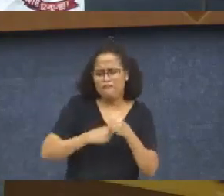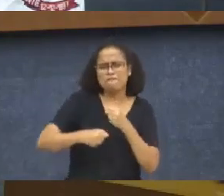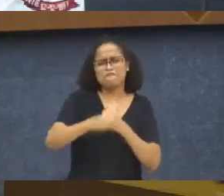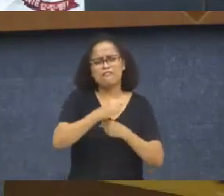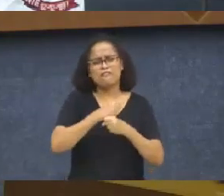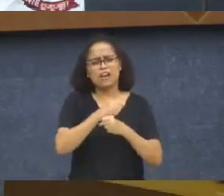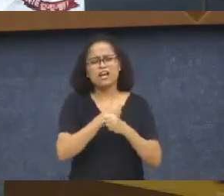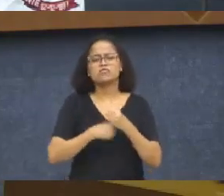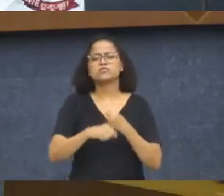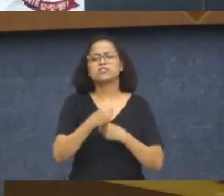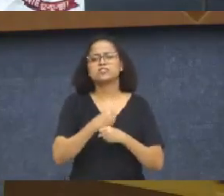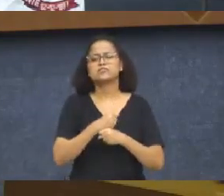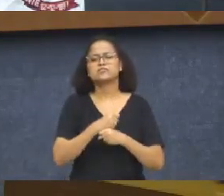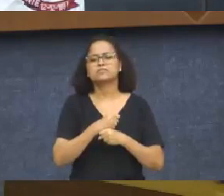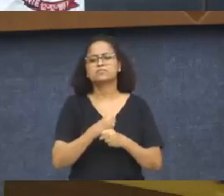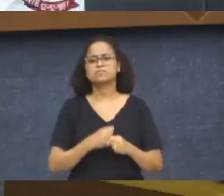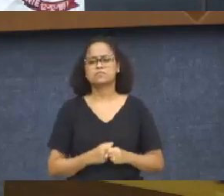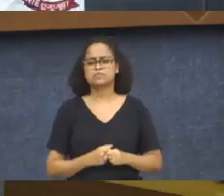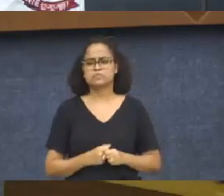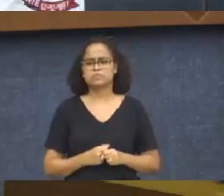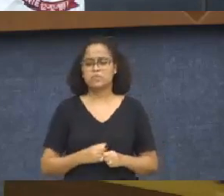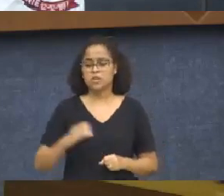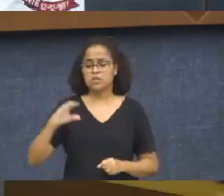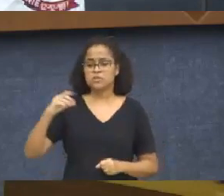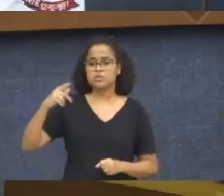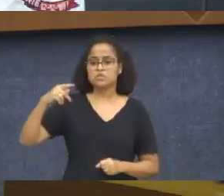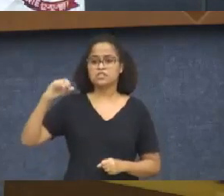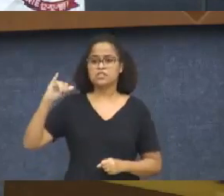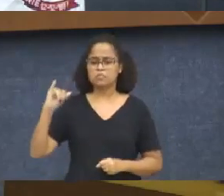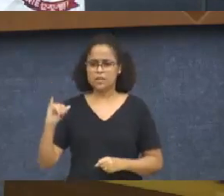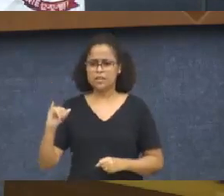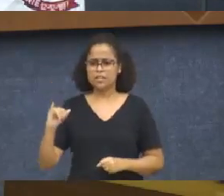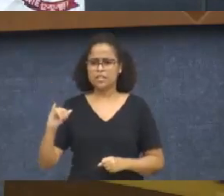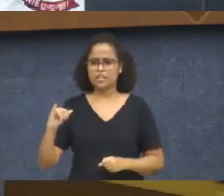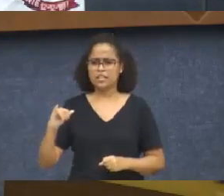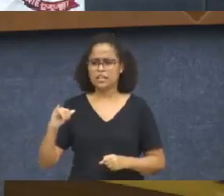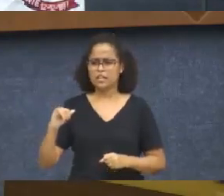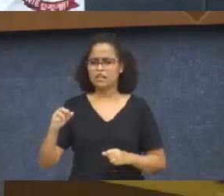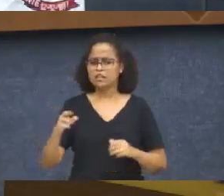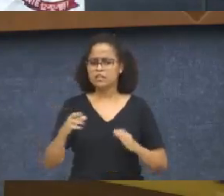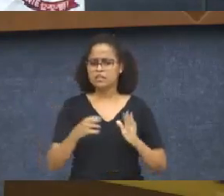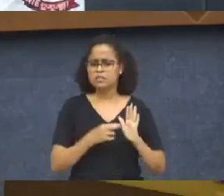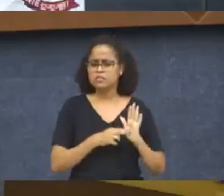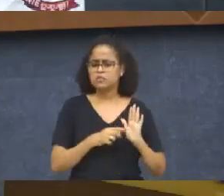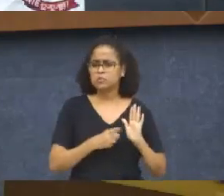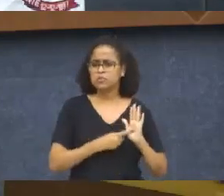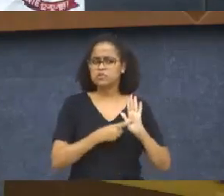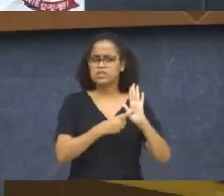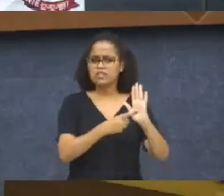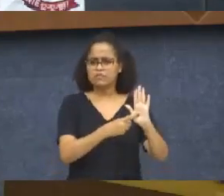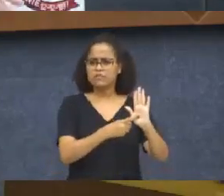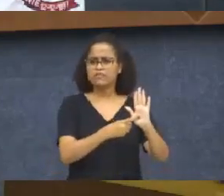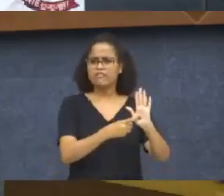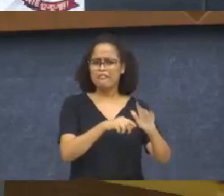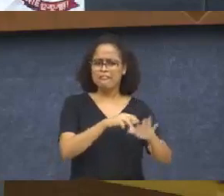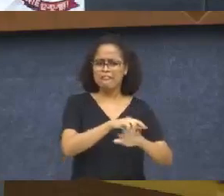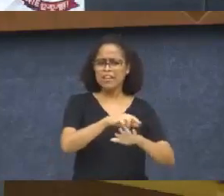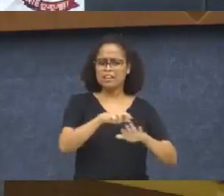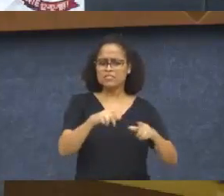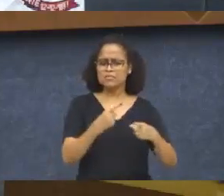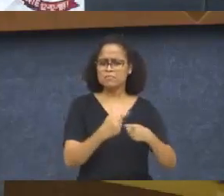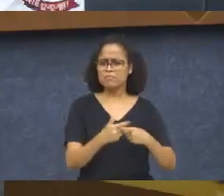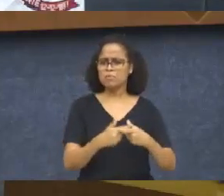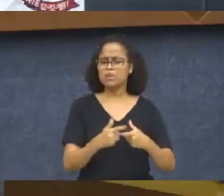estamos tendo a CPI da Lagoa da Pampulha. E muita coisa que está sendo revelada confirma tudo aquilo que a população